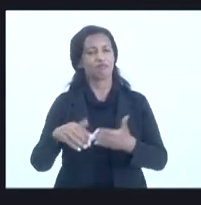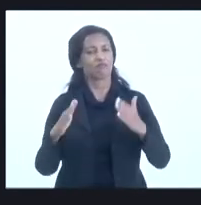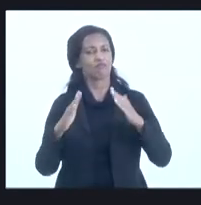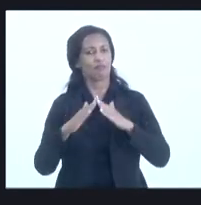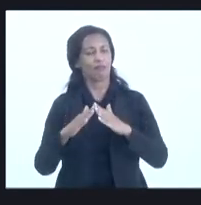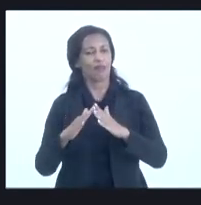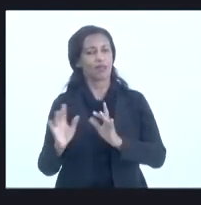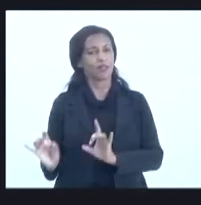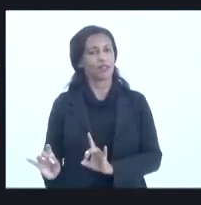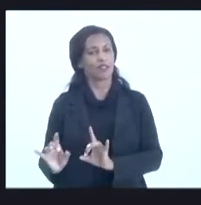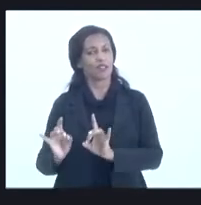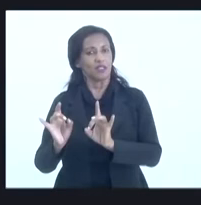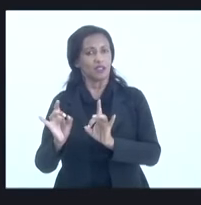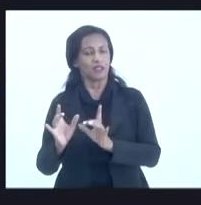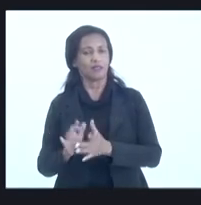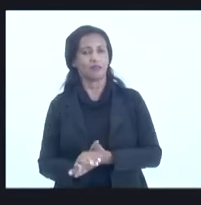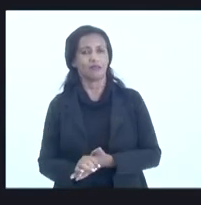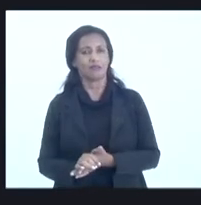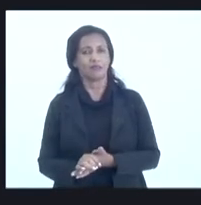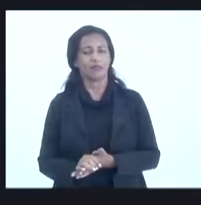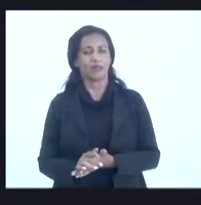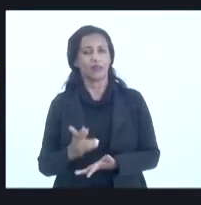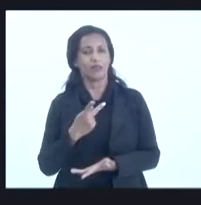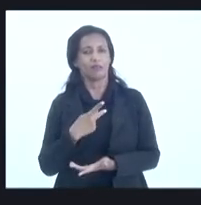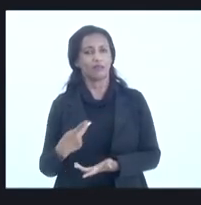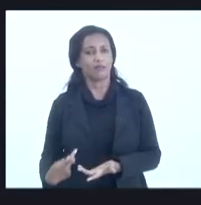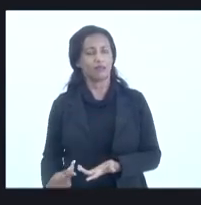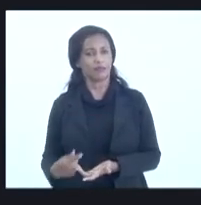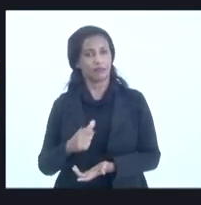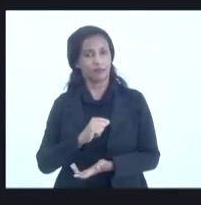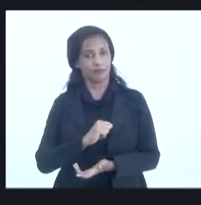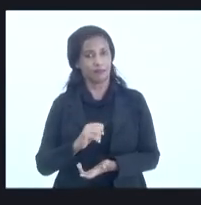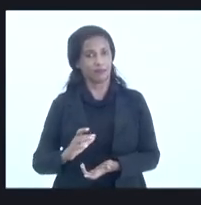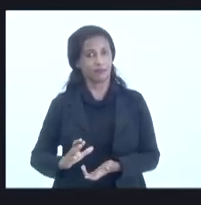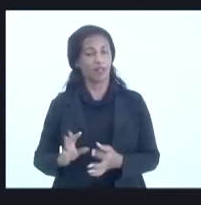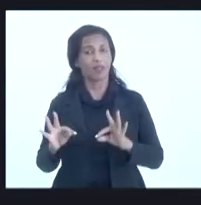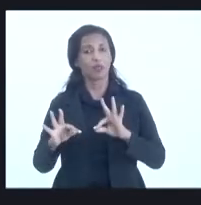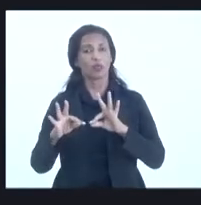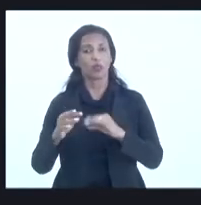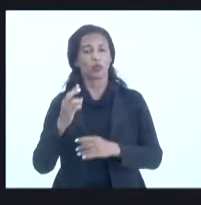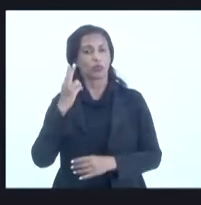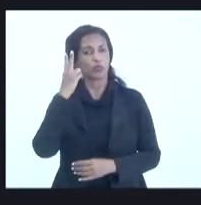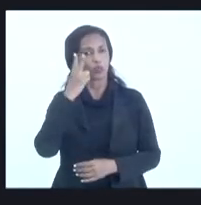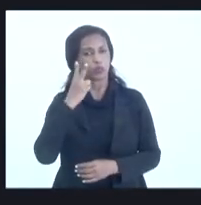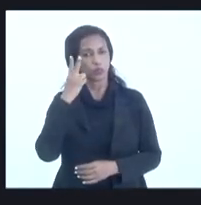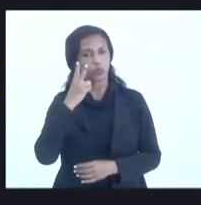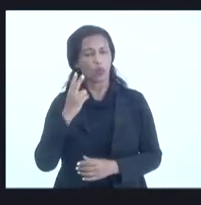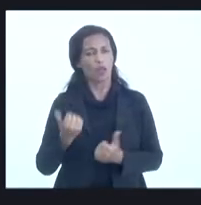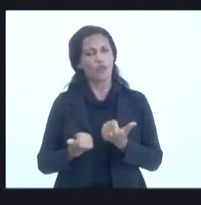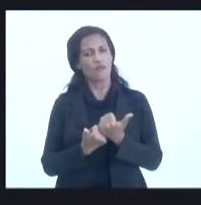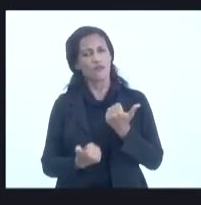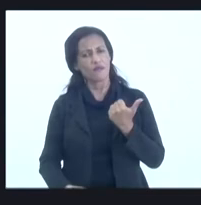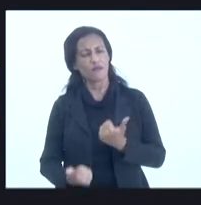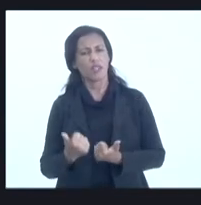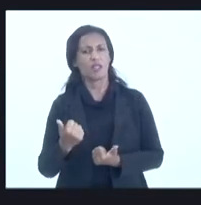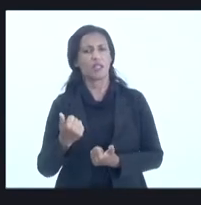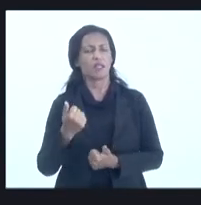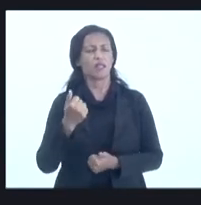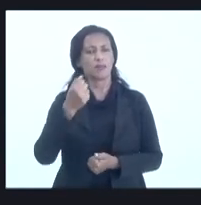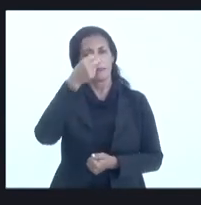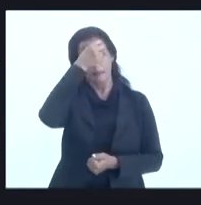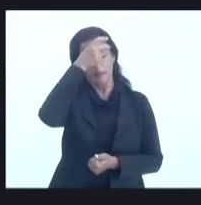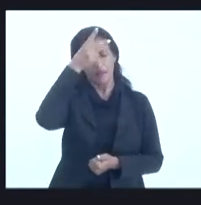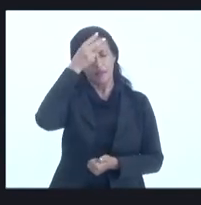em especial do nosso presidente André Ciciliano, a todos os vereadores, vice-prefeitos,